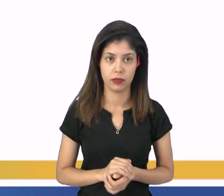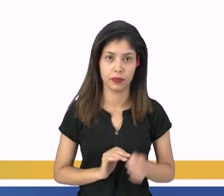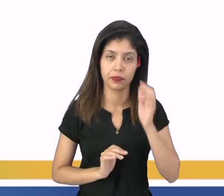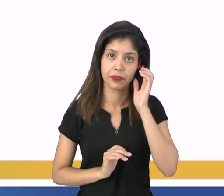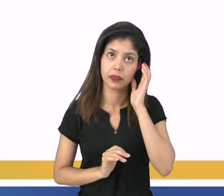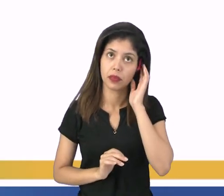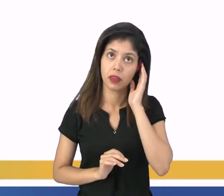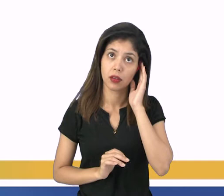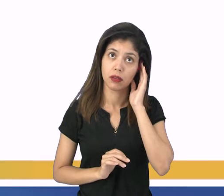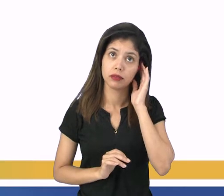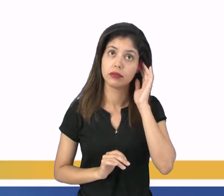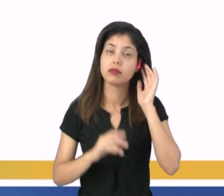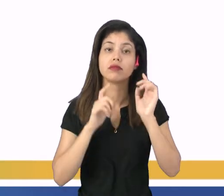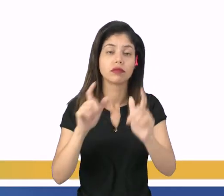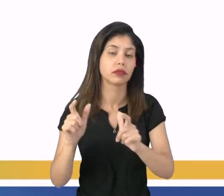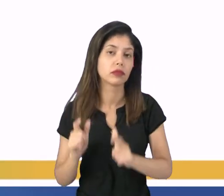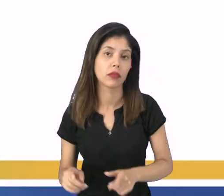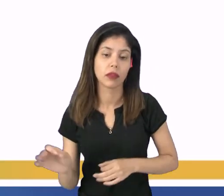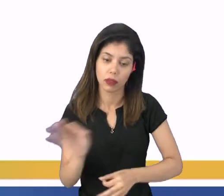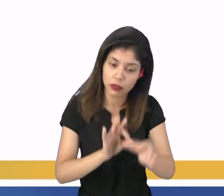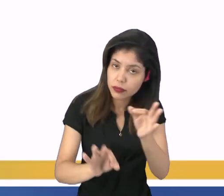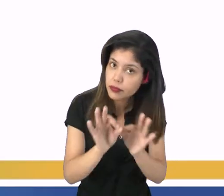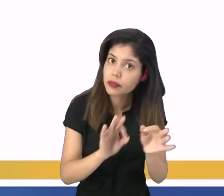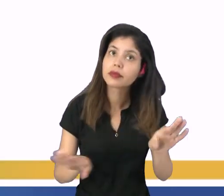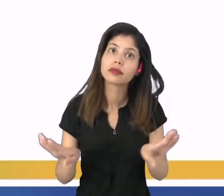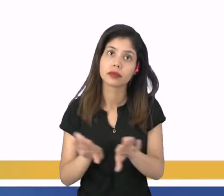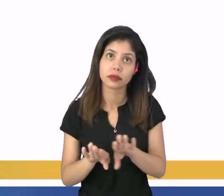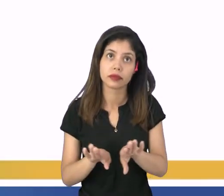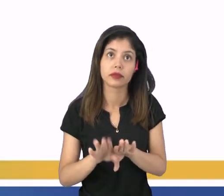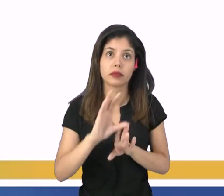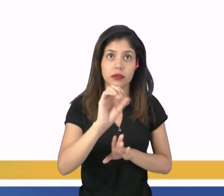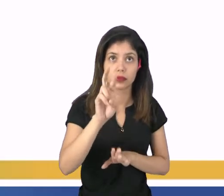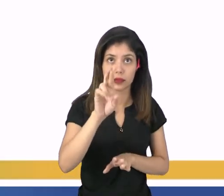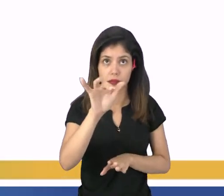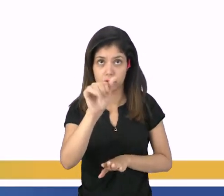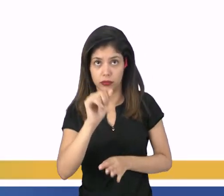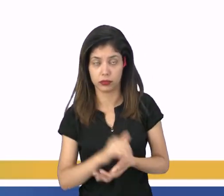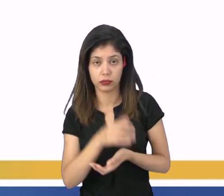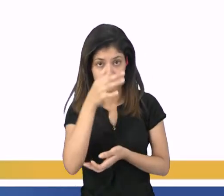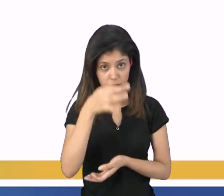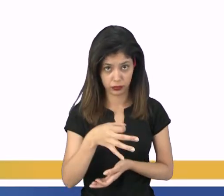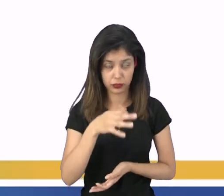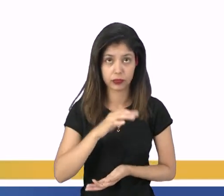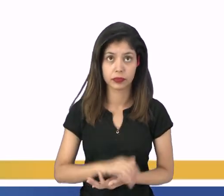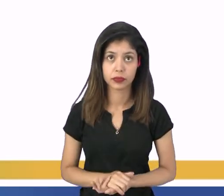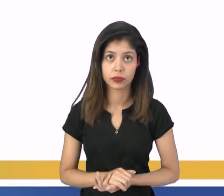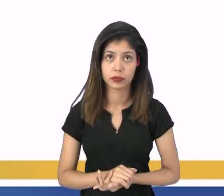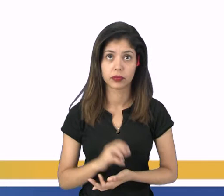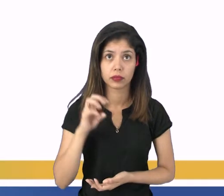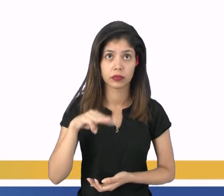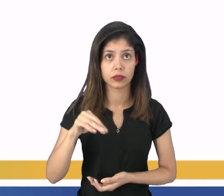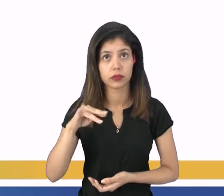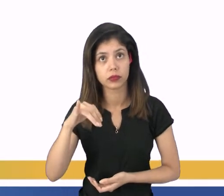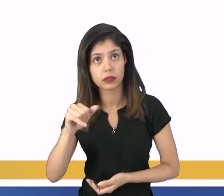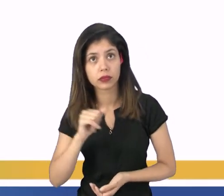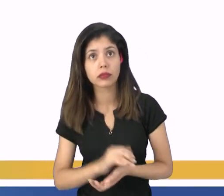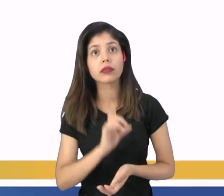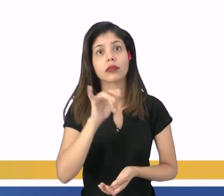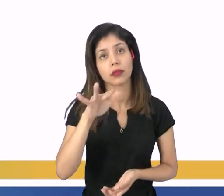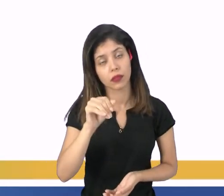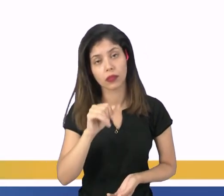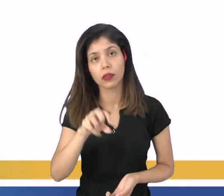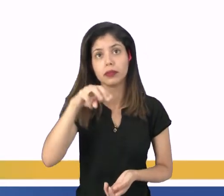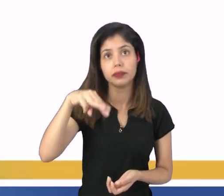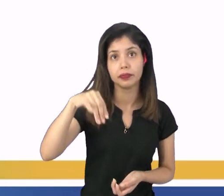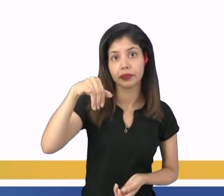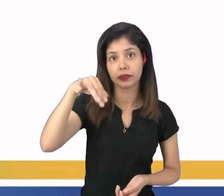as localidades controladas por curacas, né, chefes locais. Vamos ter os mitimaques, que são os colonos, né, também conhecidos como